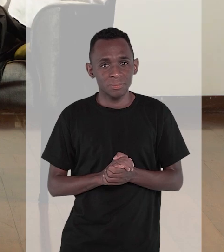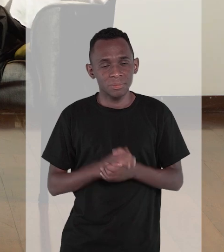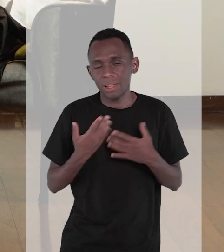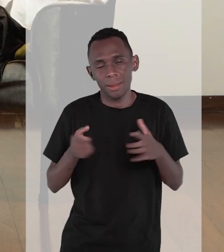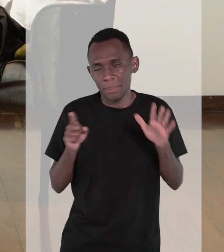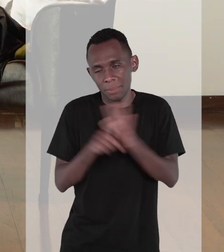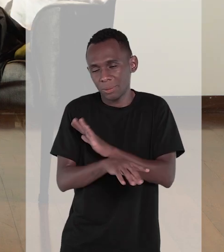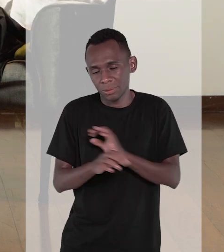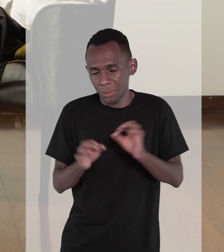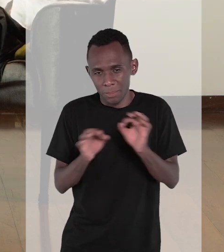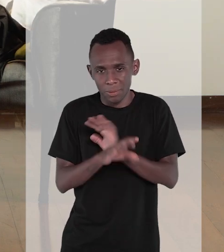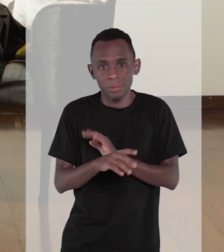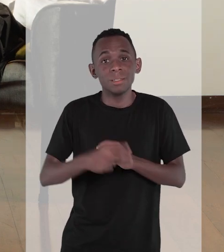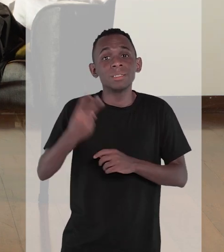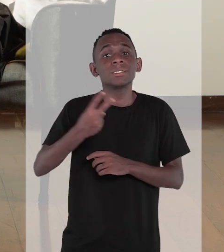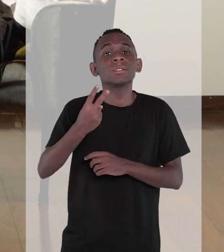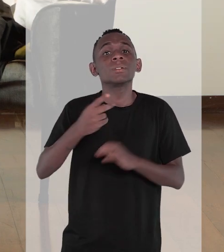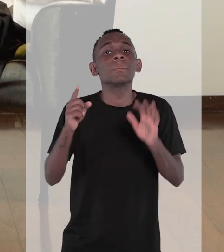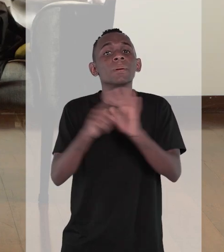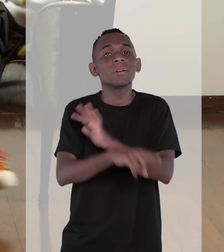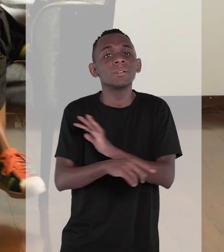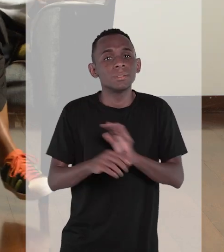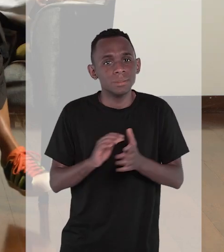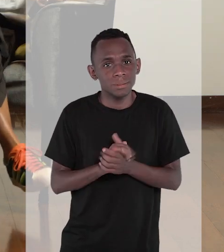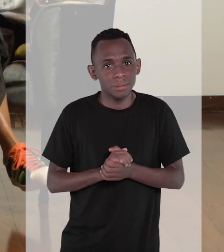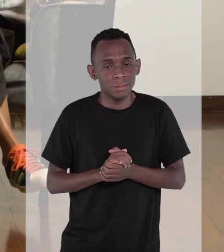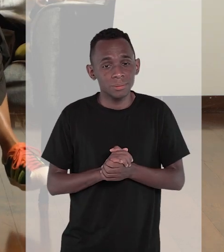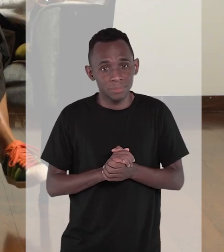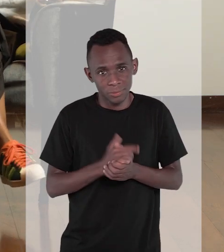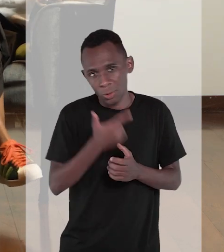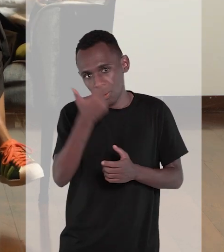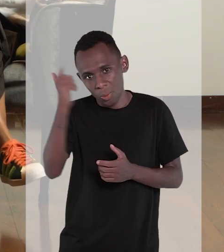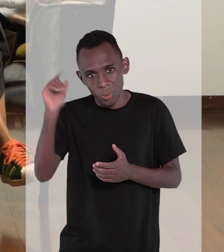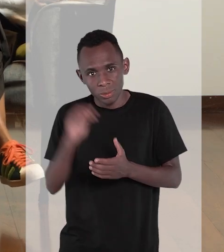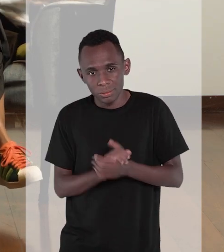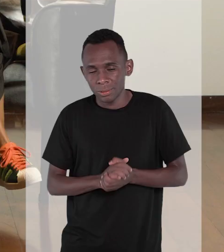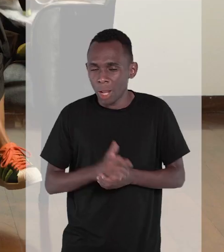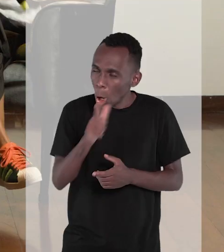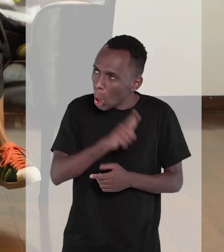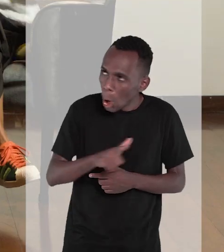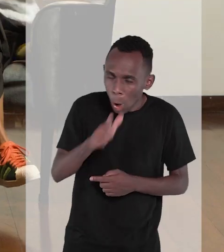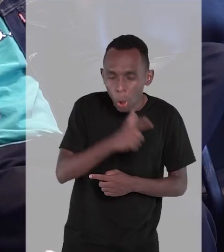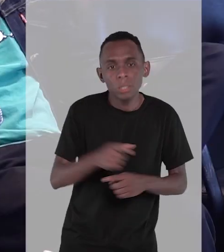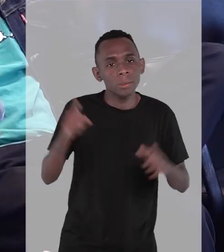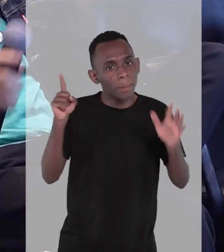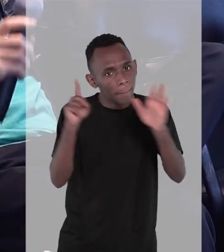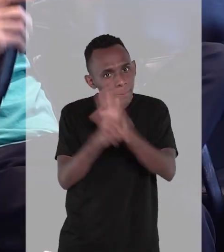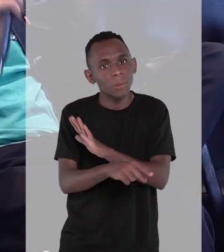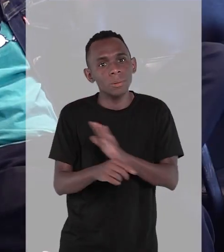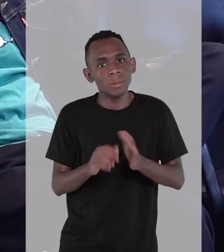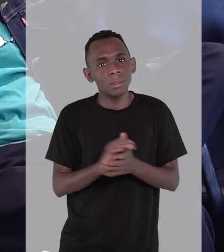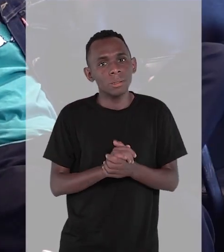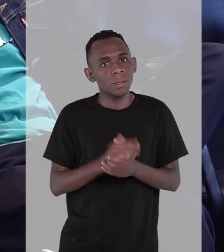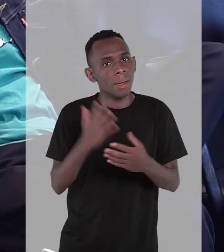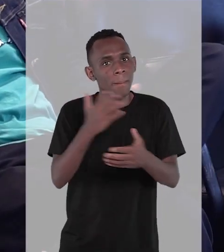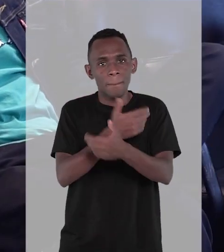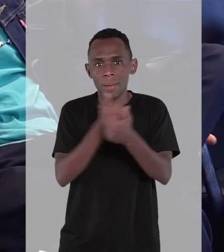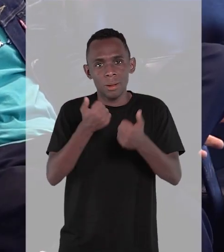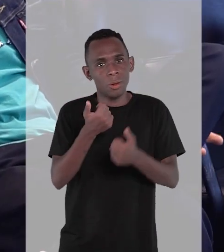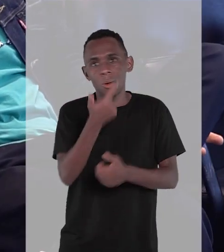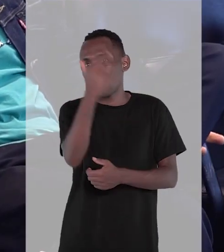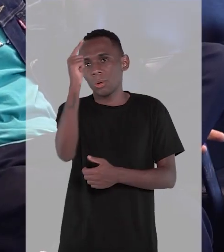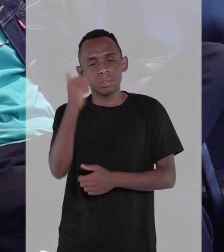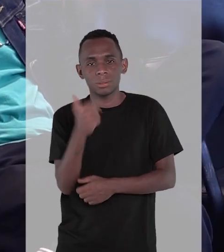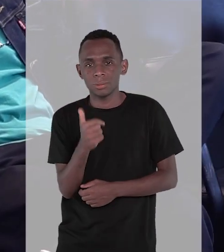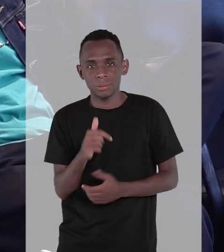Bom, né? Essa foi a minha pergunta. Tá? Primeira pergunta, a segunda, John. Outra pergunta? Tá claro. Ótimo, John, tá ótimo. Melhor vai ser a segunda. Não tem